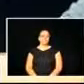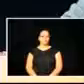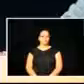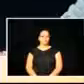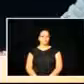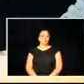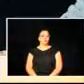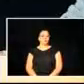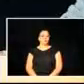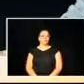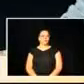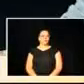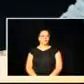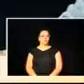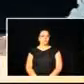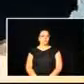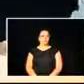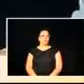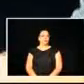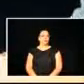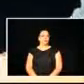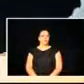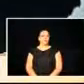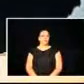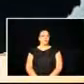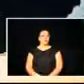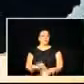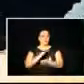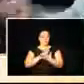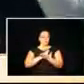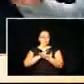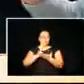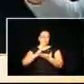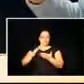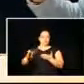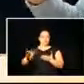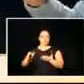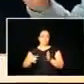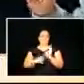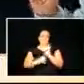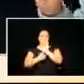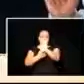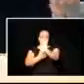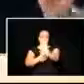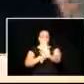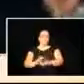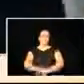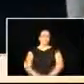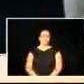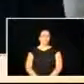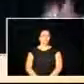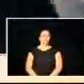né? Então nós temos que acompanhar. Acompanhar o